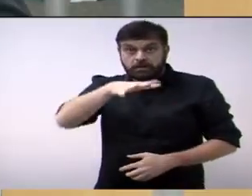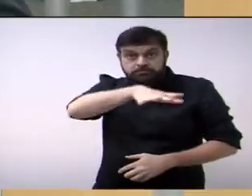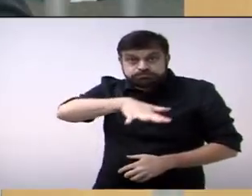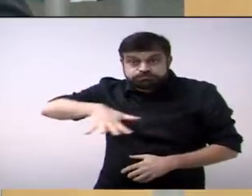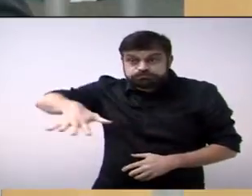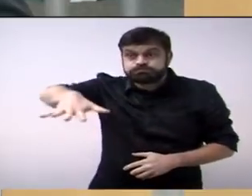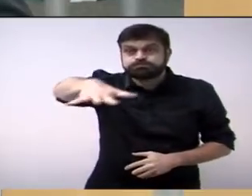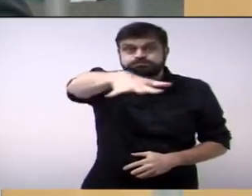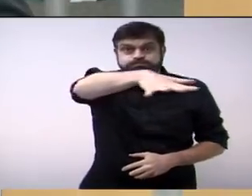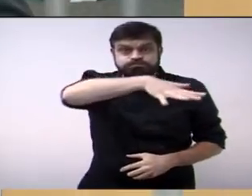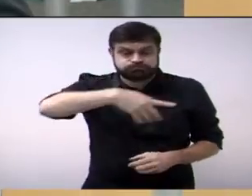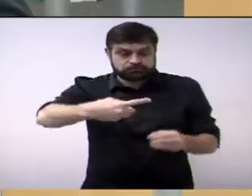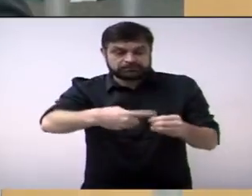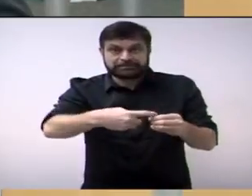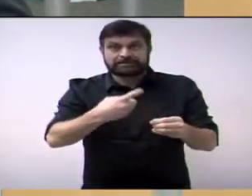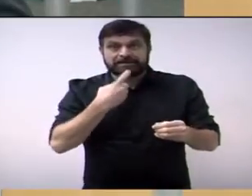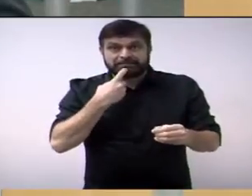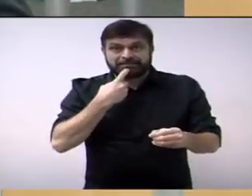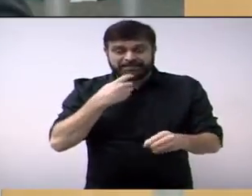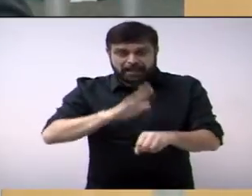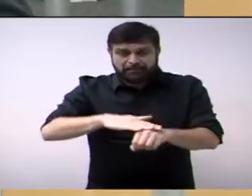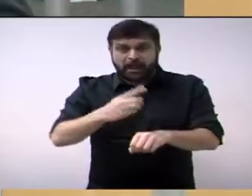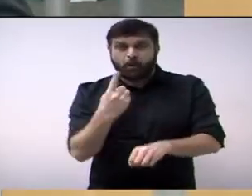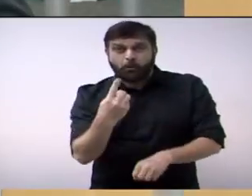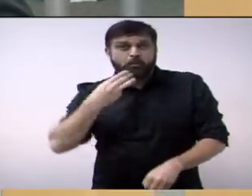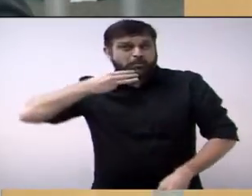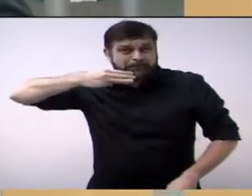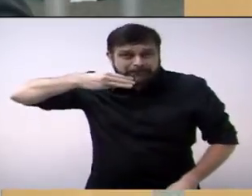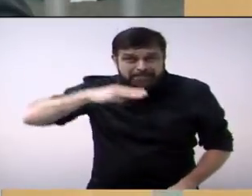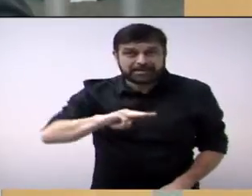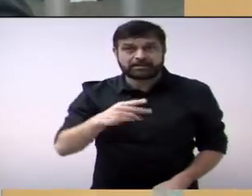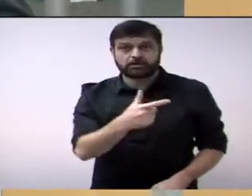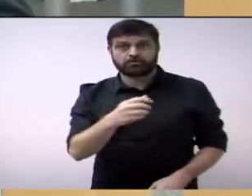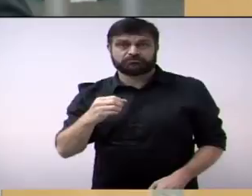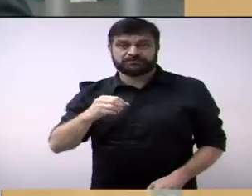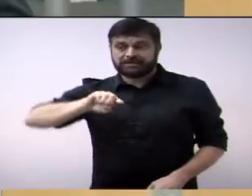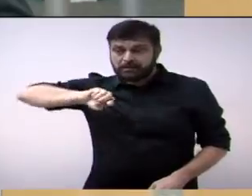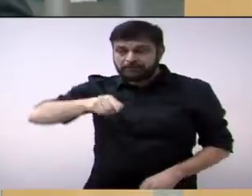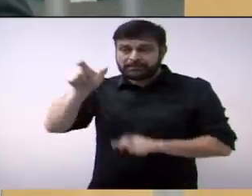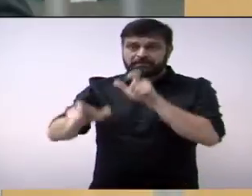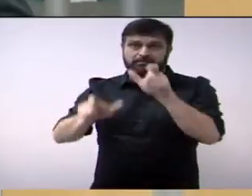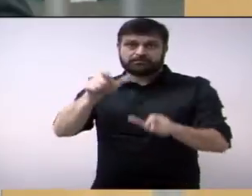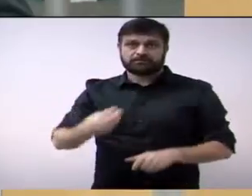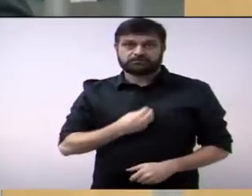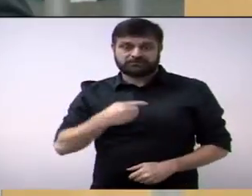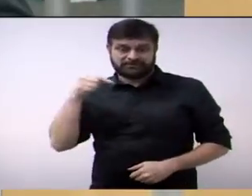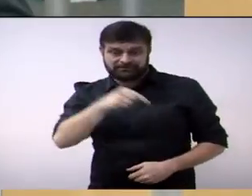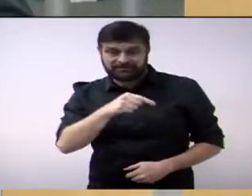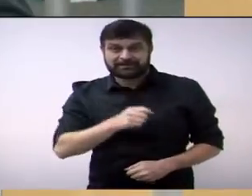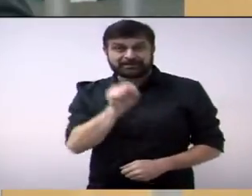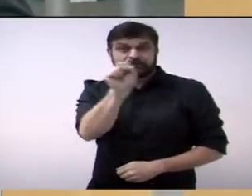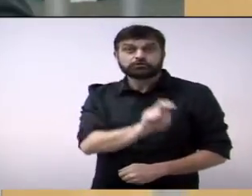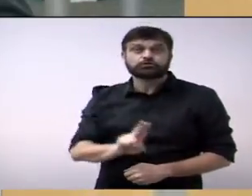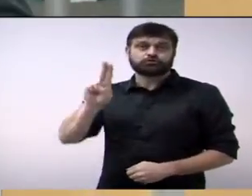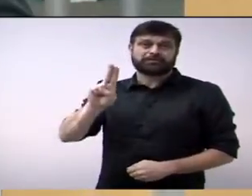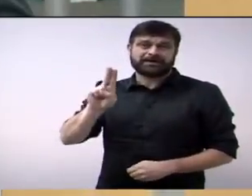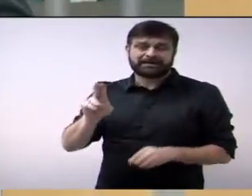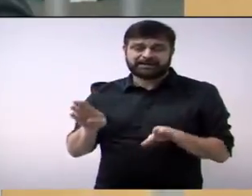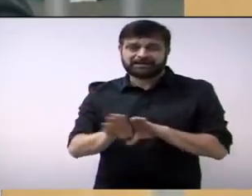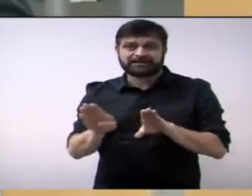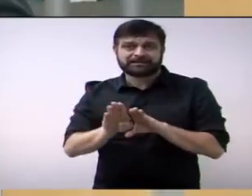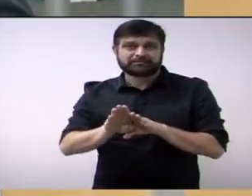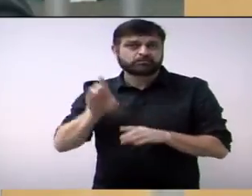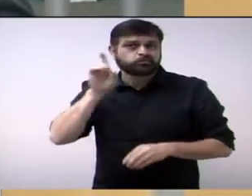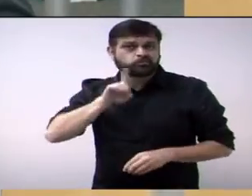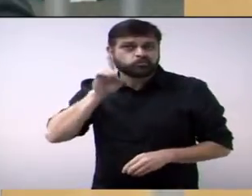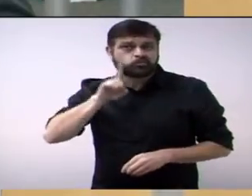sabia. Só Campinas, com mais de 1.200.000 habitantes, Sumaré, com seus 300 e tralalá, Americana, né,